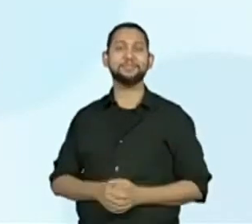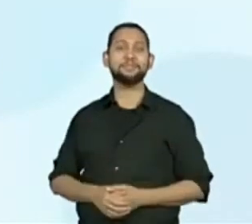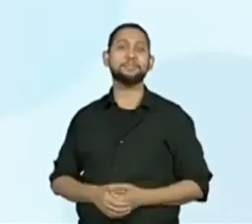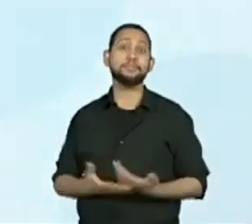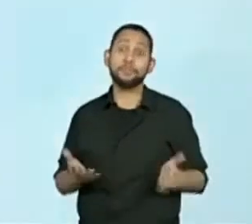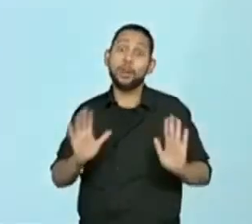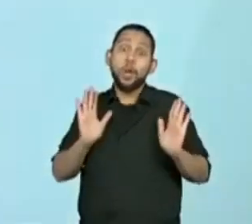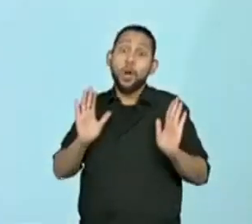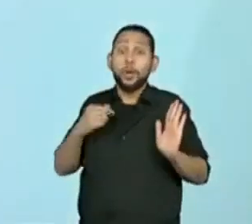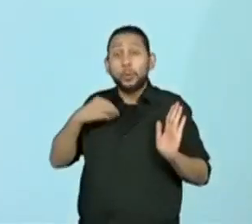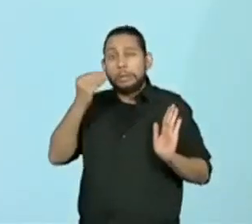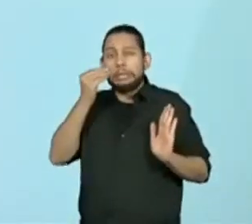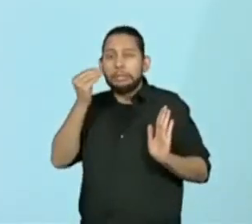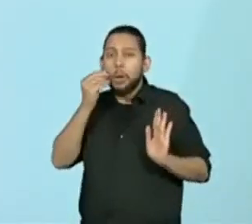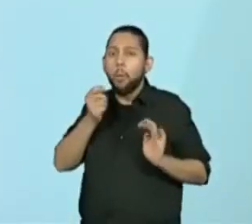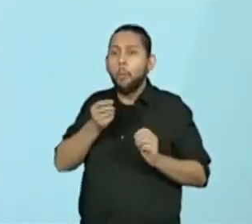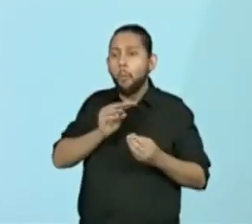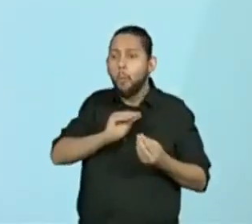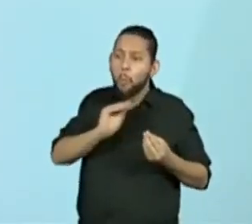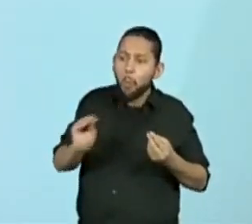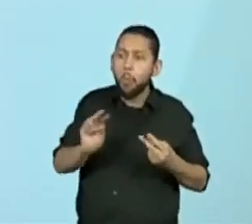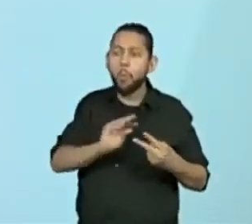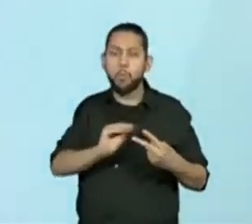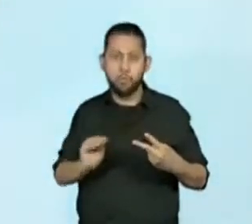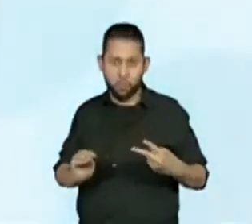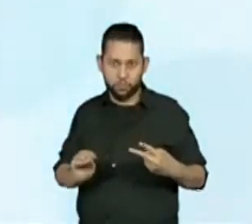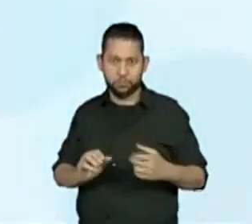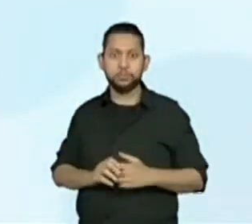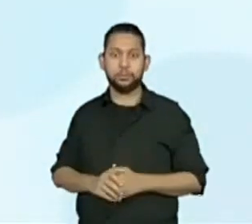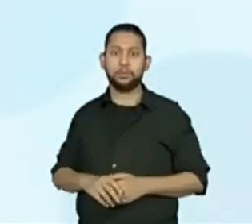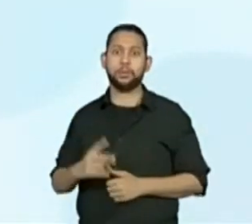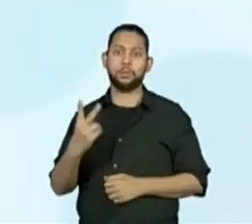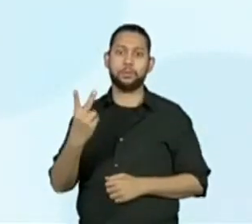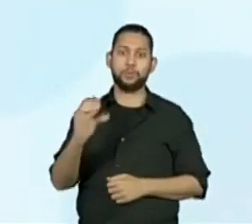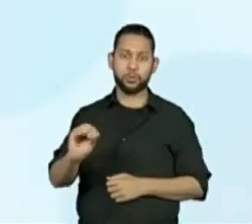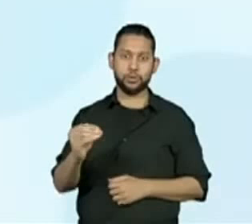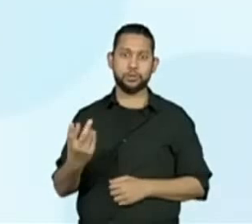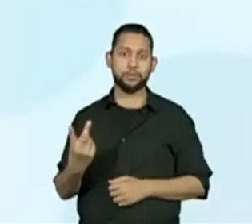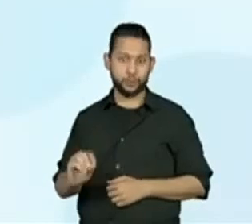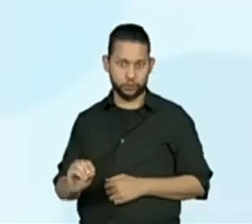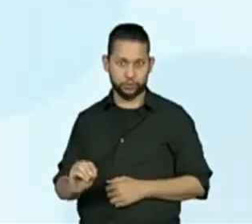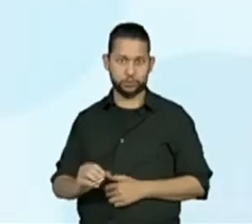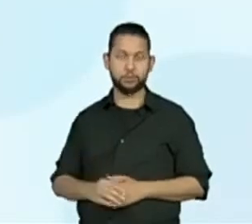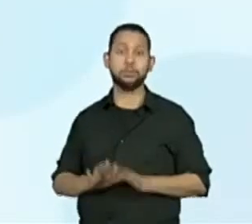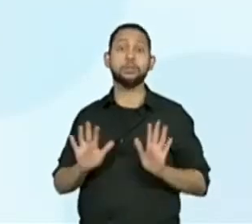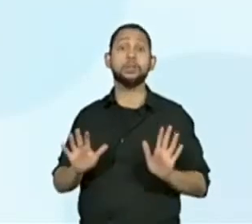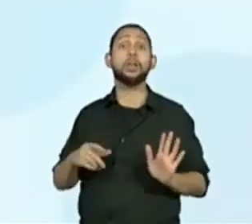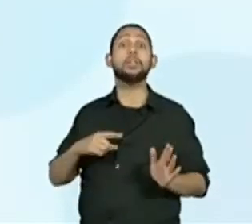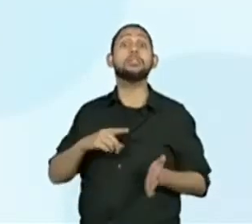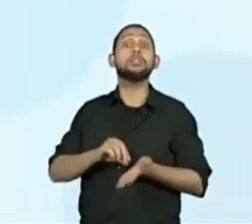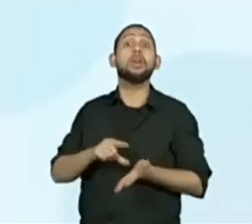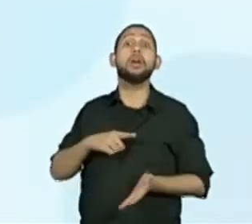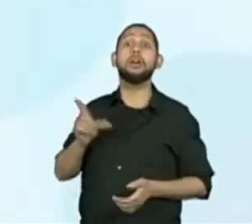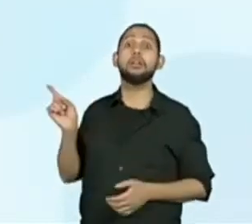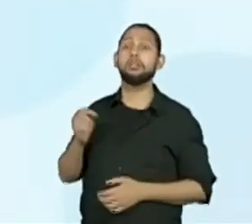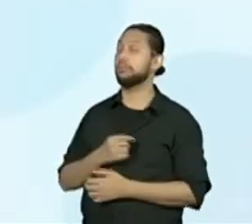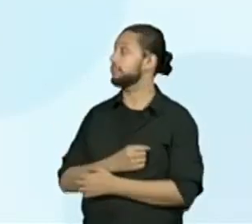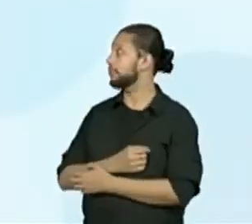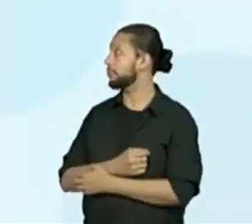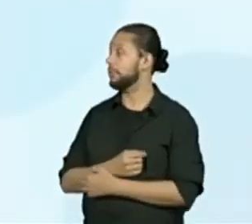e eu tô jogando por estimativa tá 20:20 sobraram 16